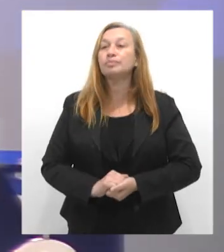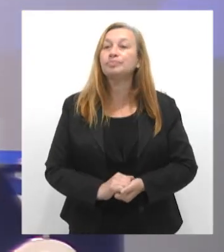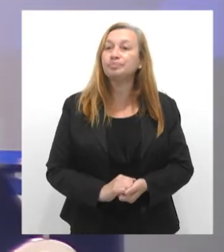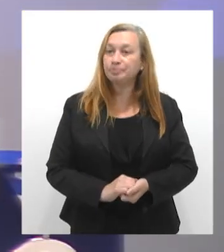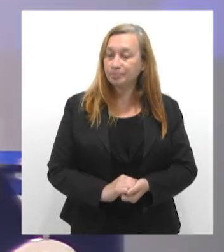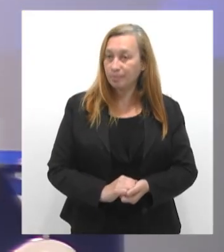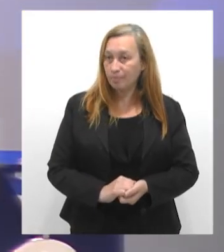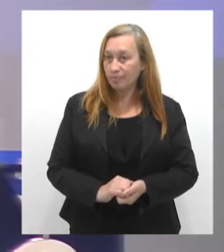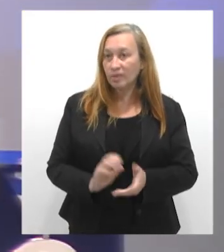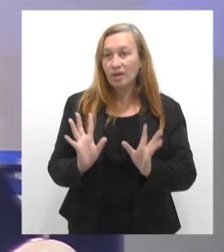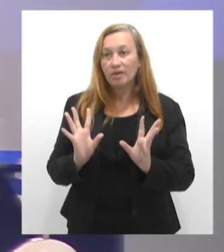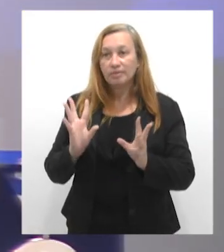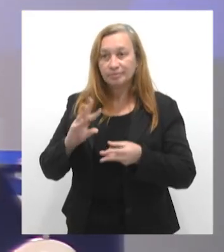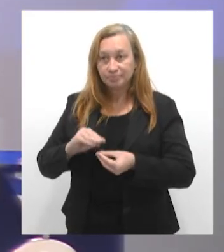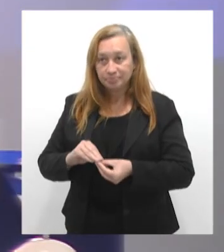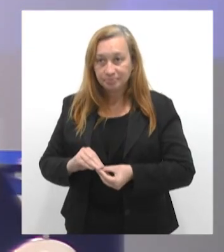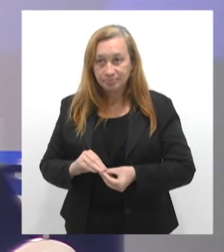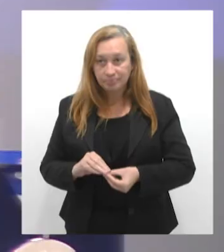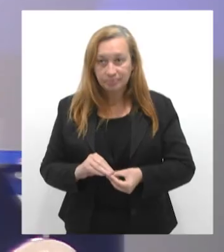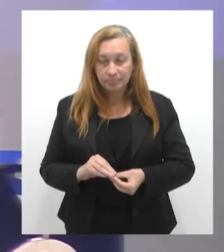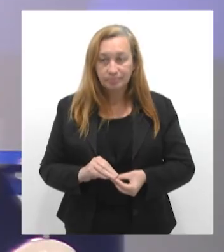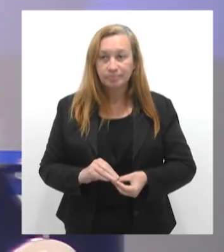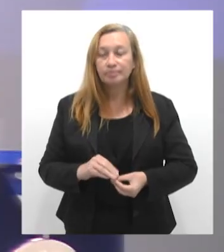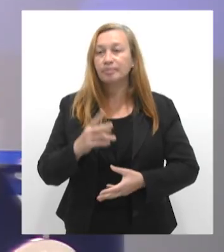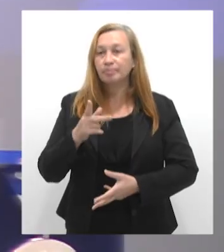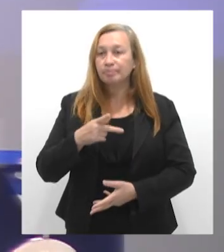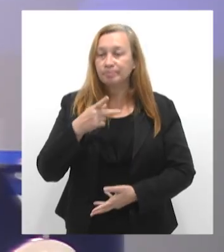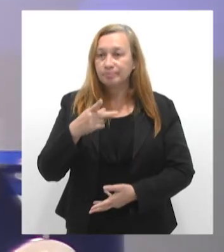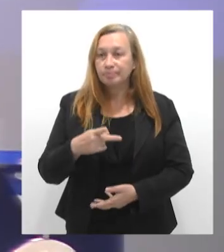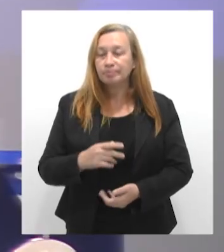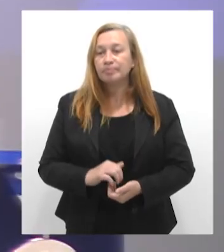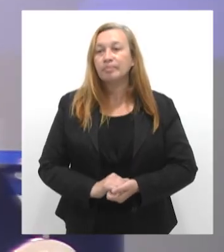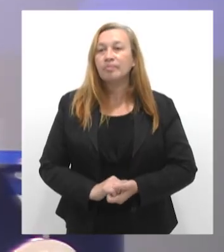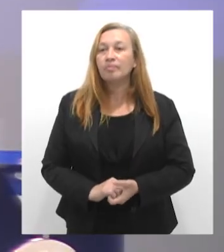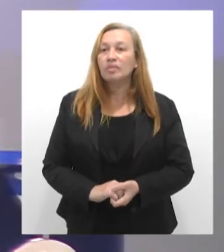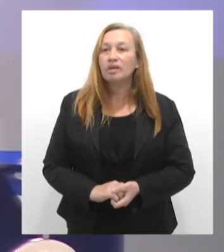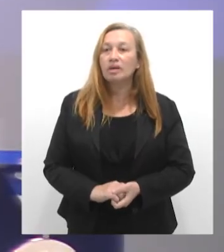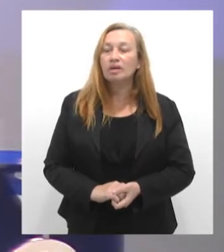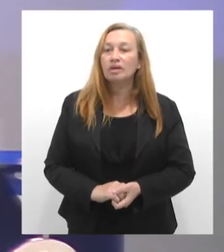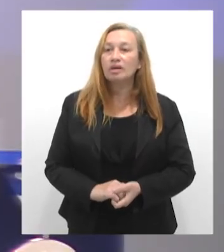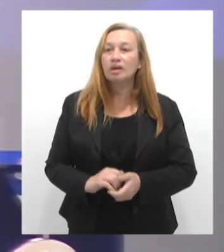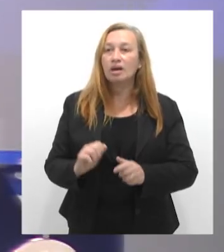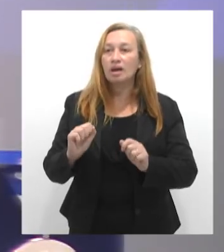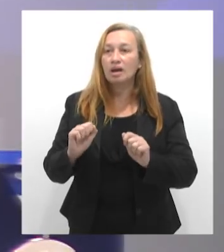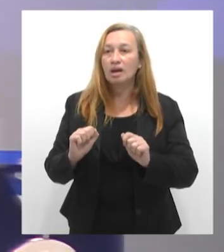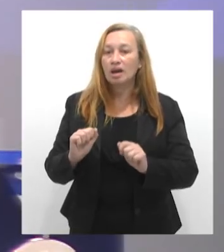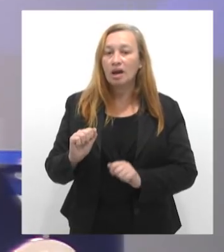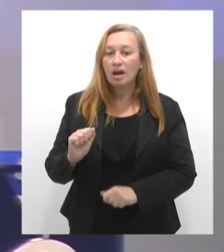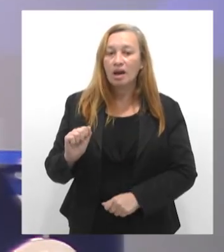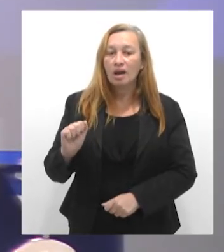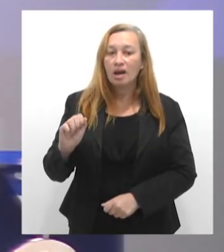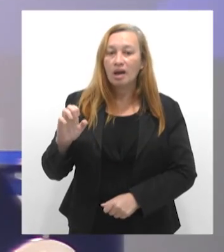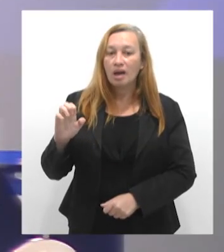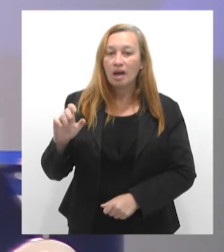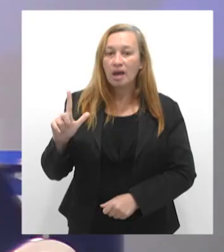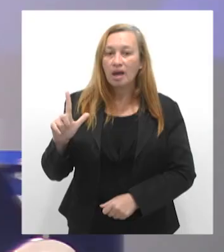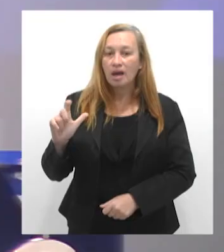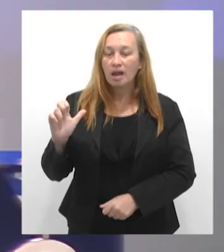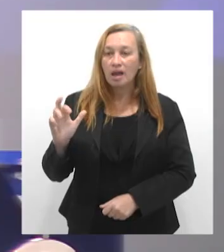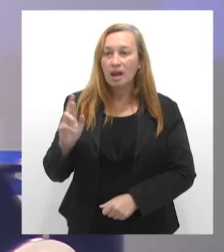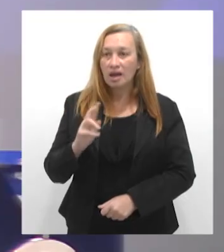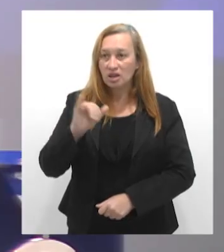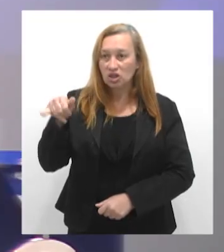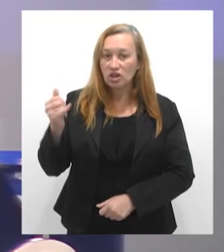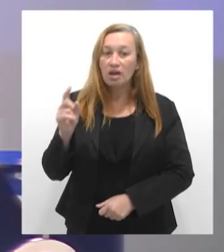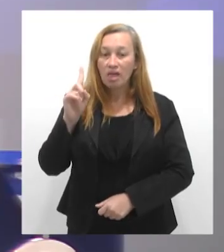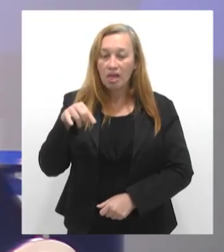E eu fecho aqui só para dizer que a ELERJ ela é um